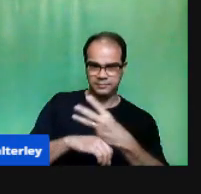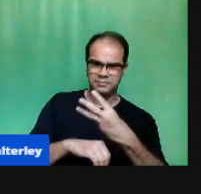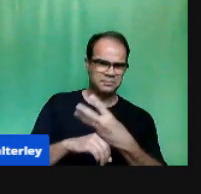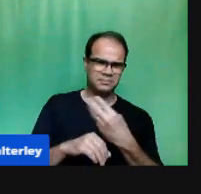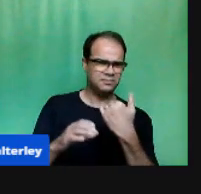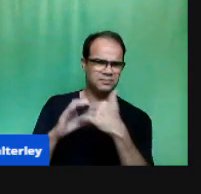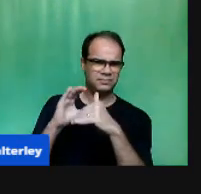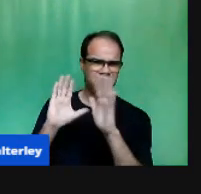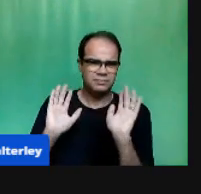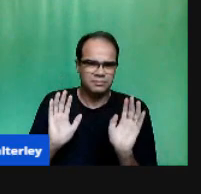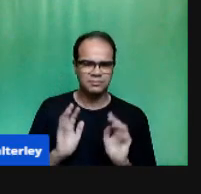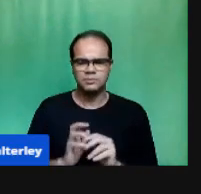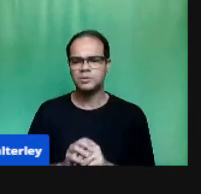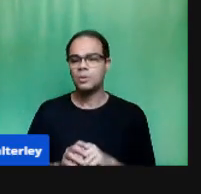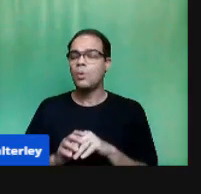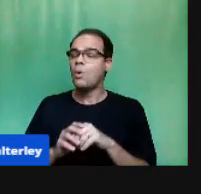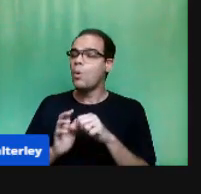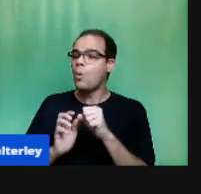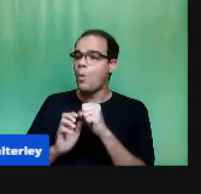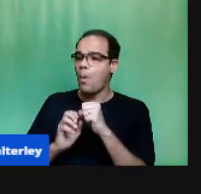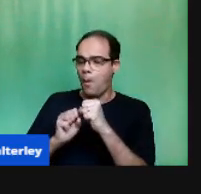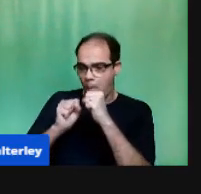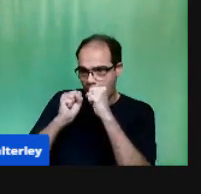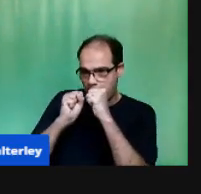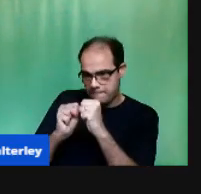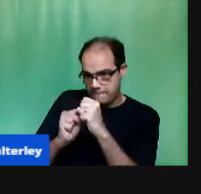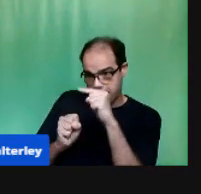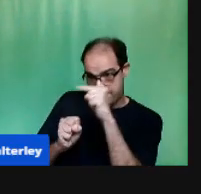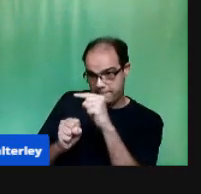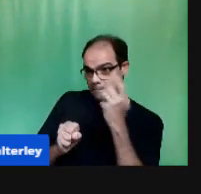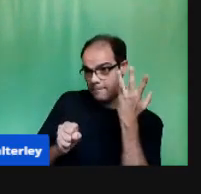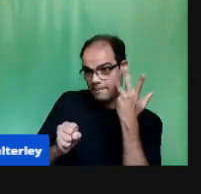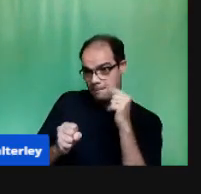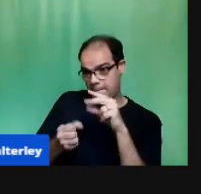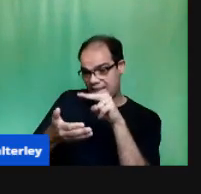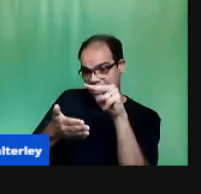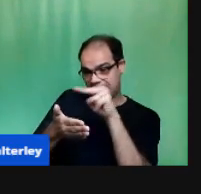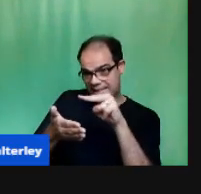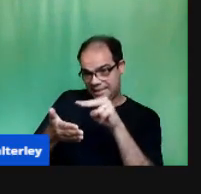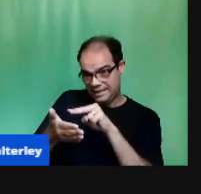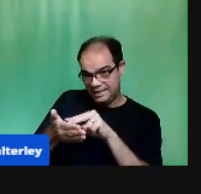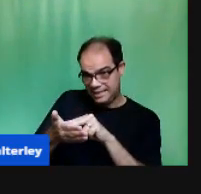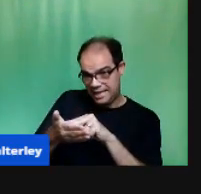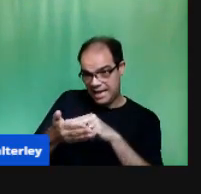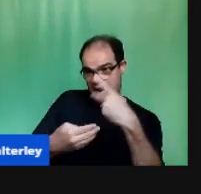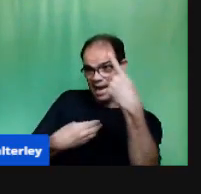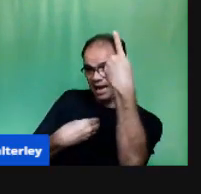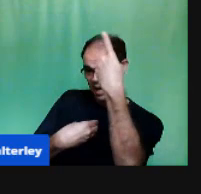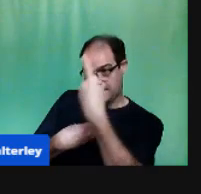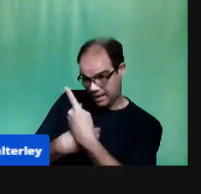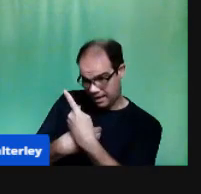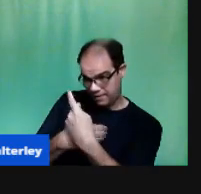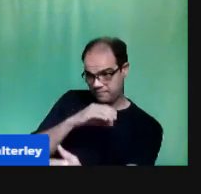eu já havia dito, né? Lendo uma história, uma parlenda,